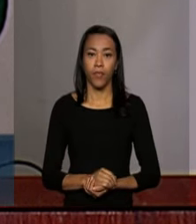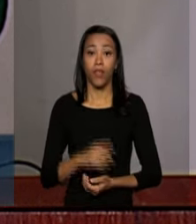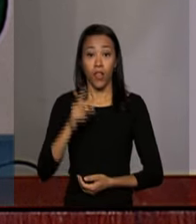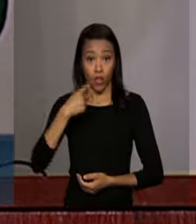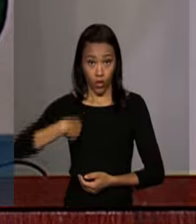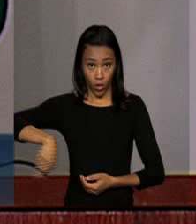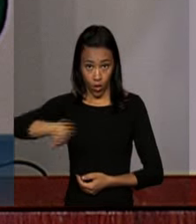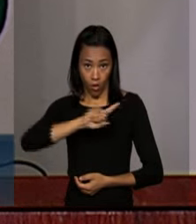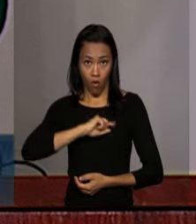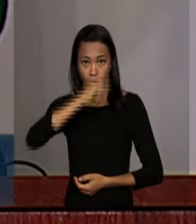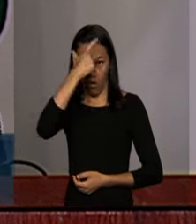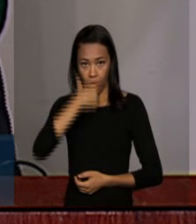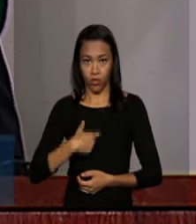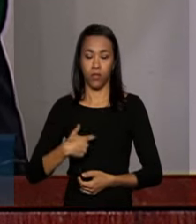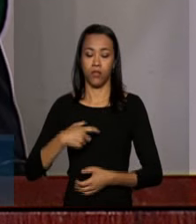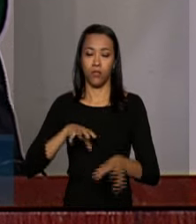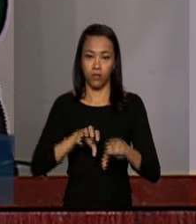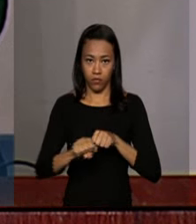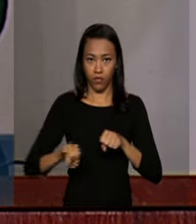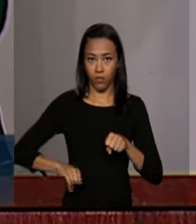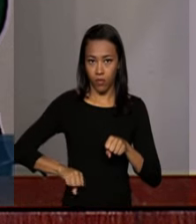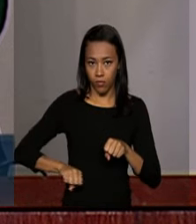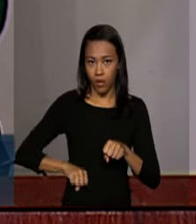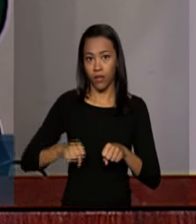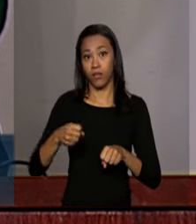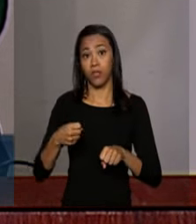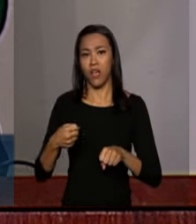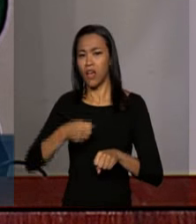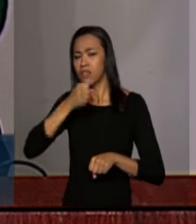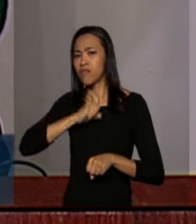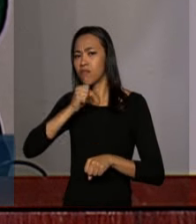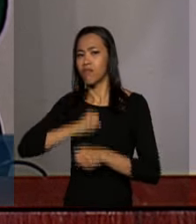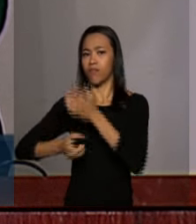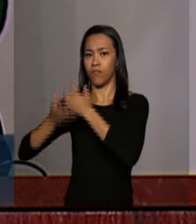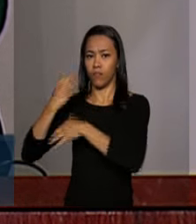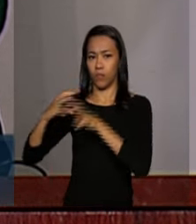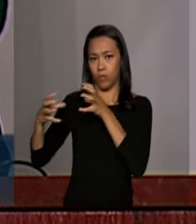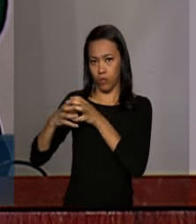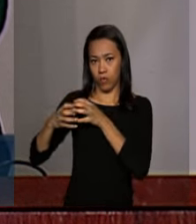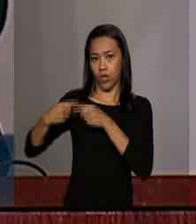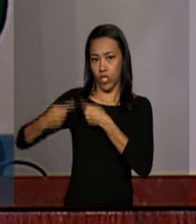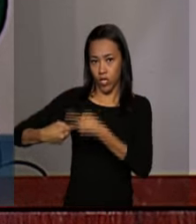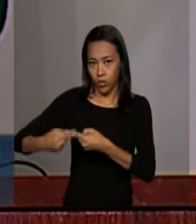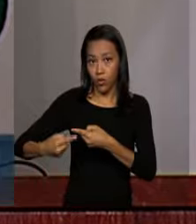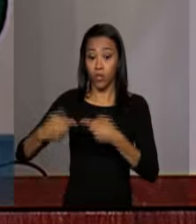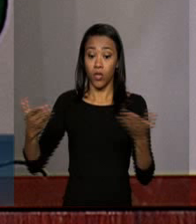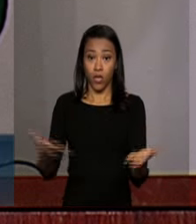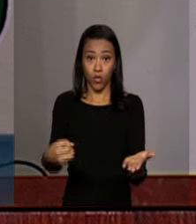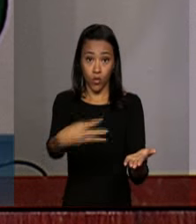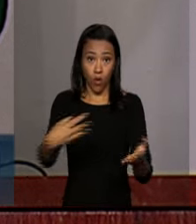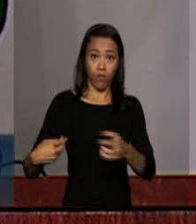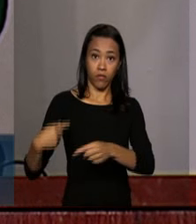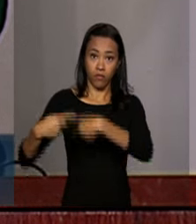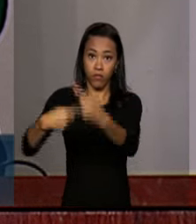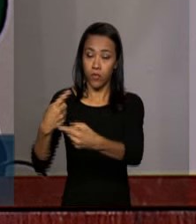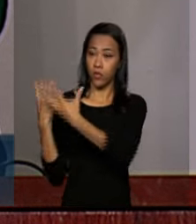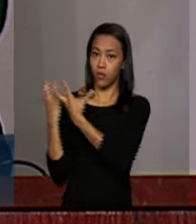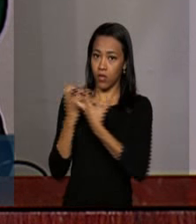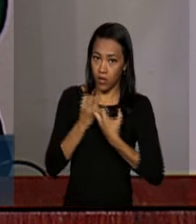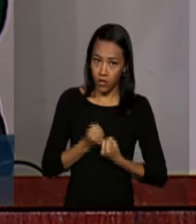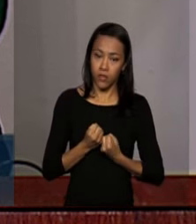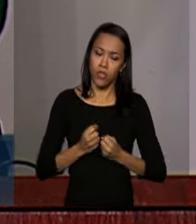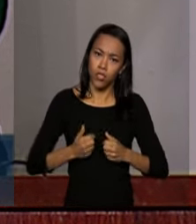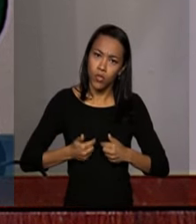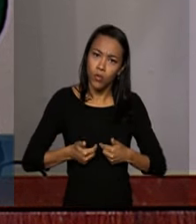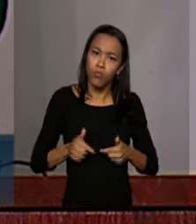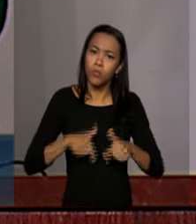a nós, antigas e novas gerações, defender o legado que herdamos e